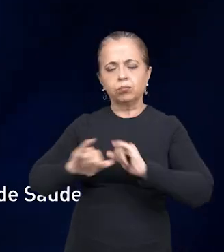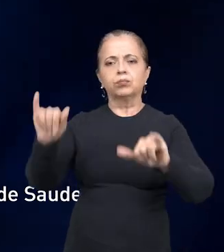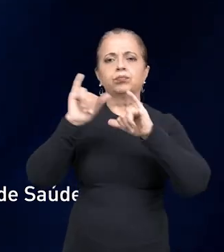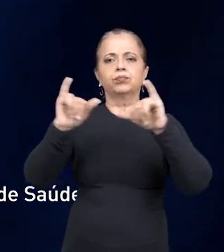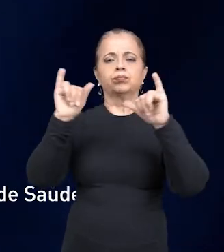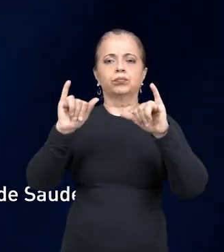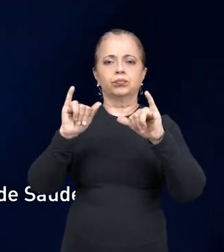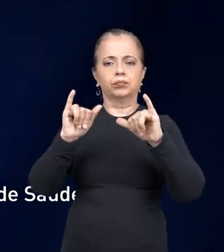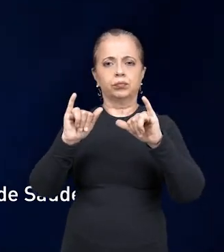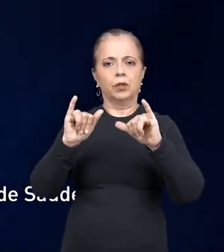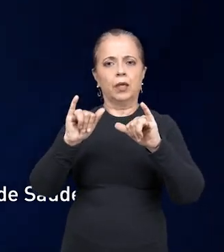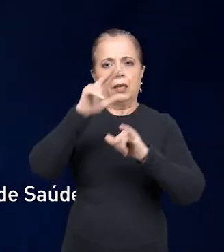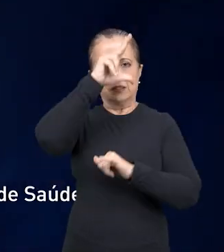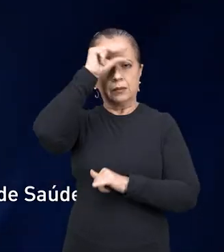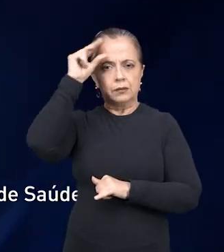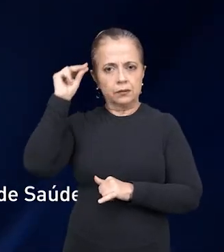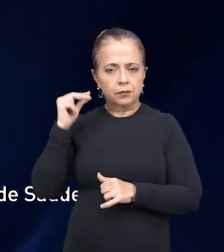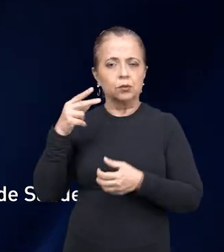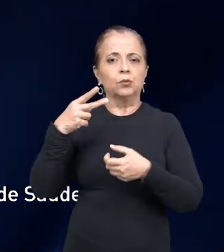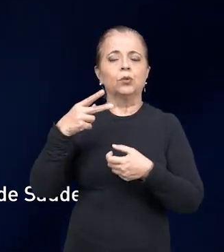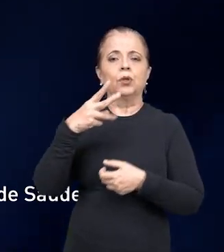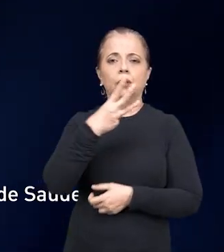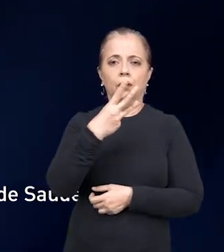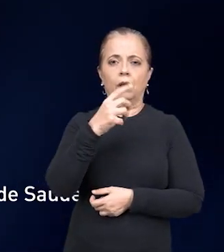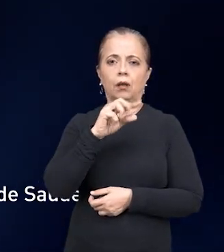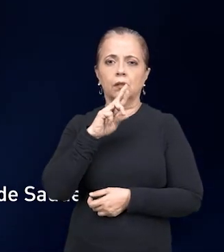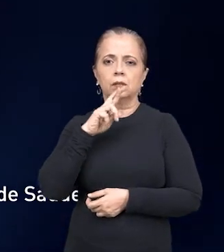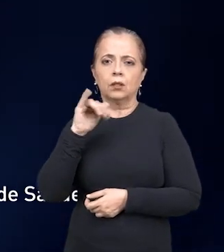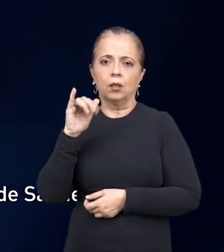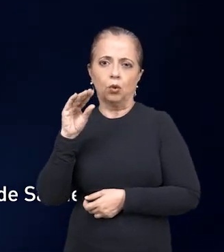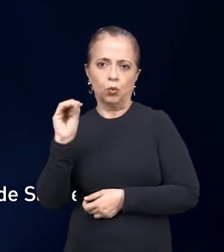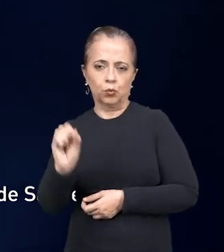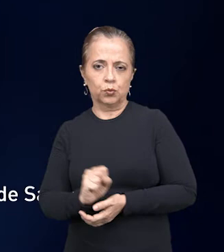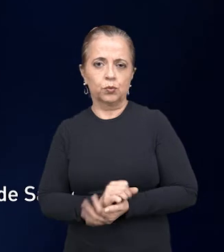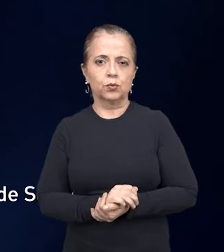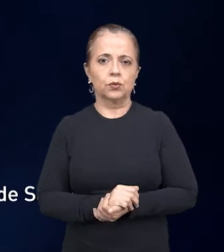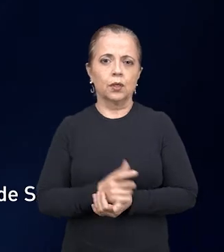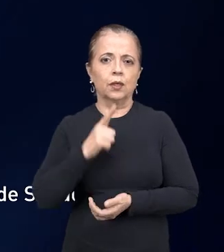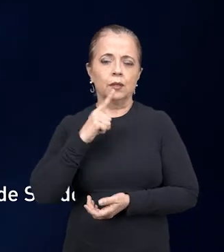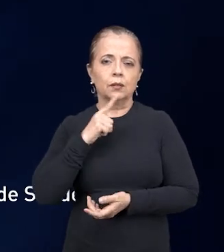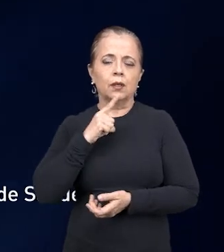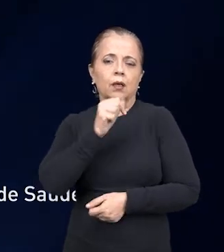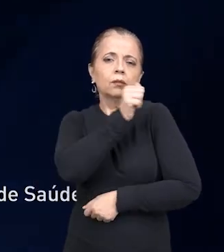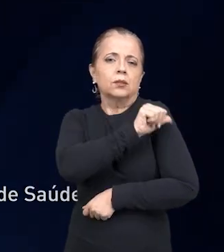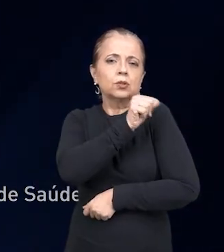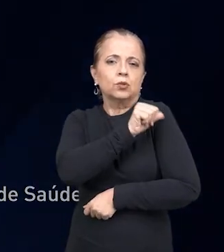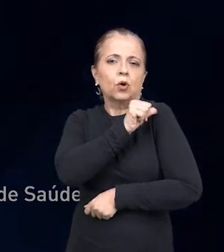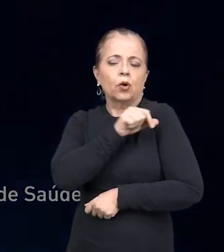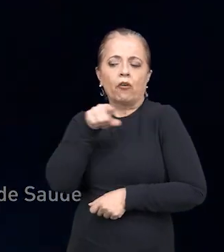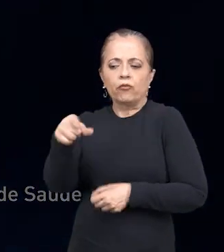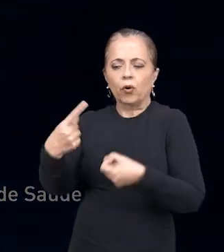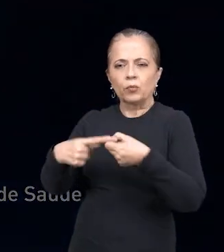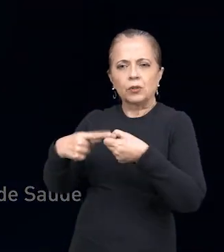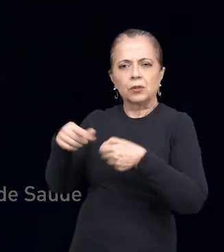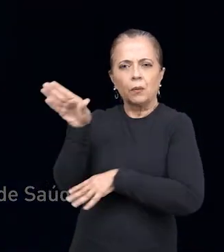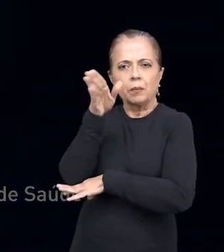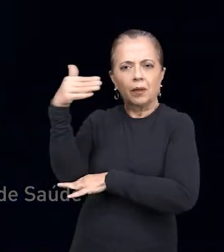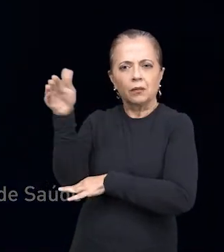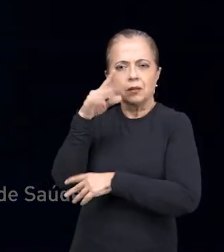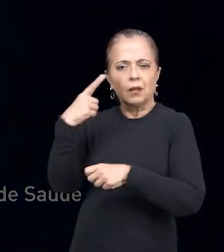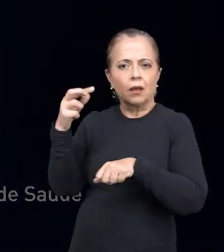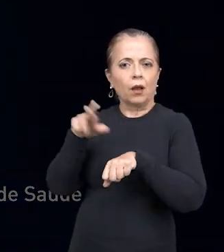Três Rios. No último dia 19 de março, o Estado do Rio de Janeiro classificou o município em